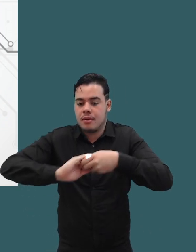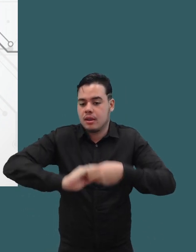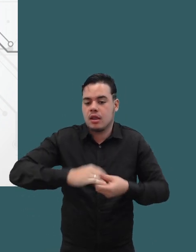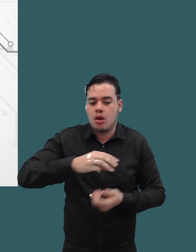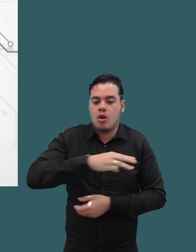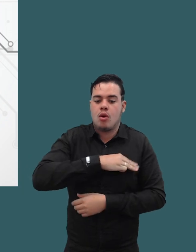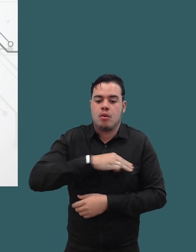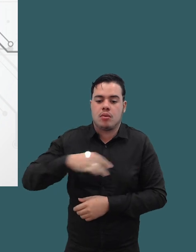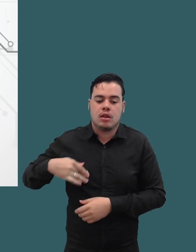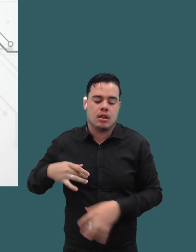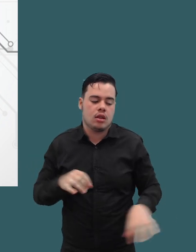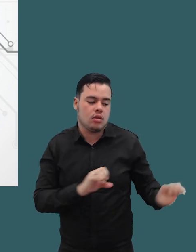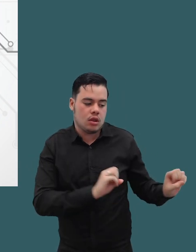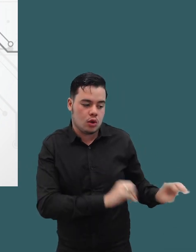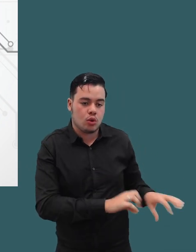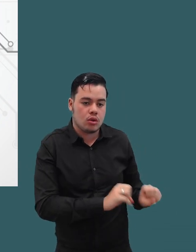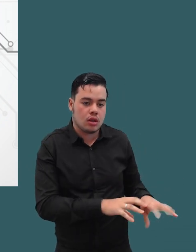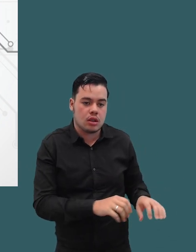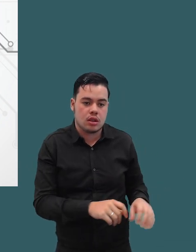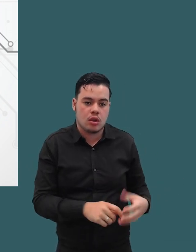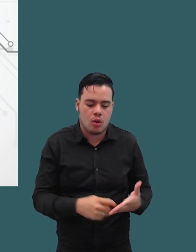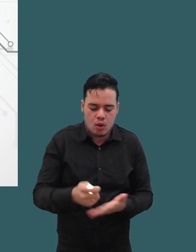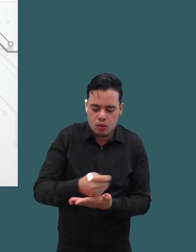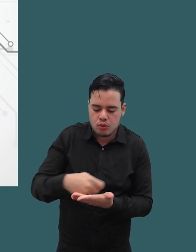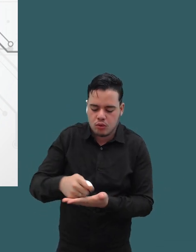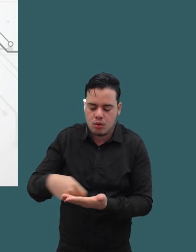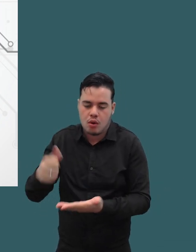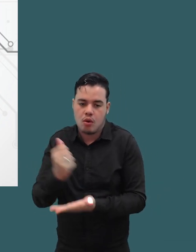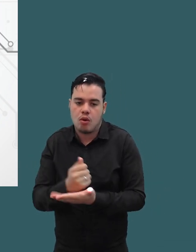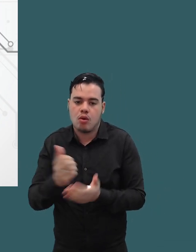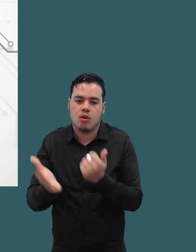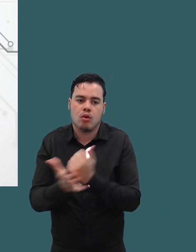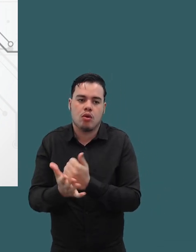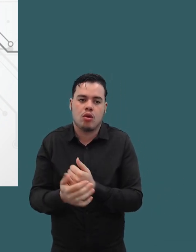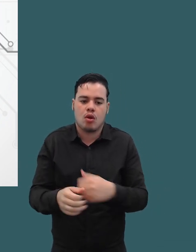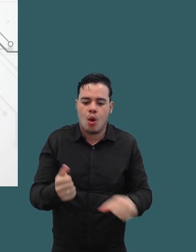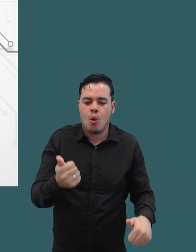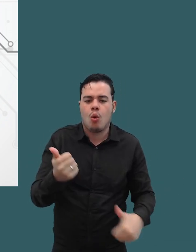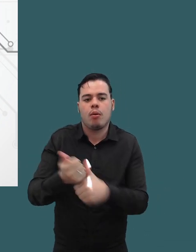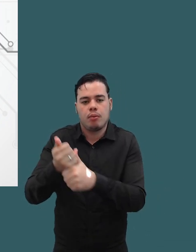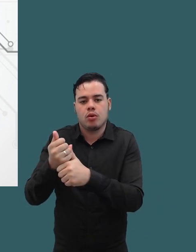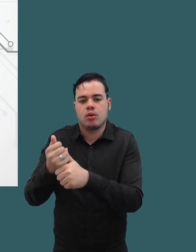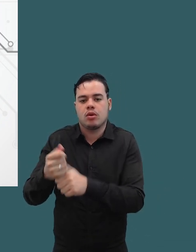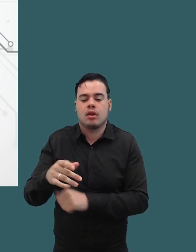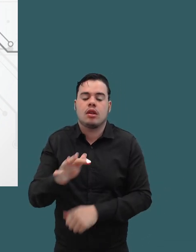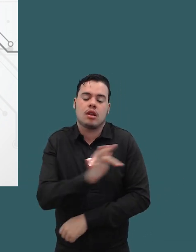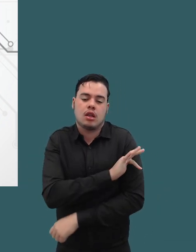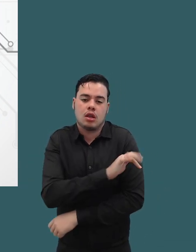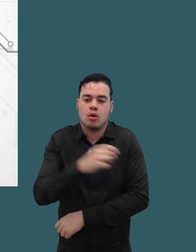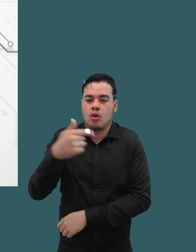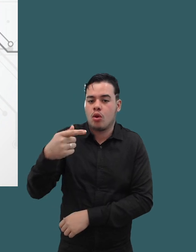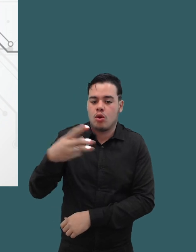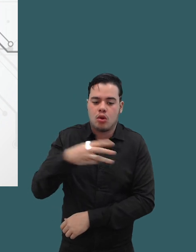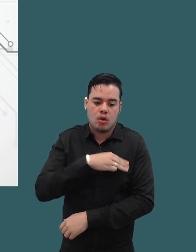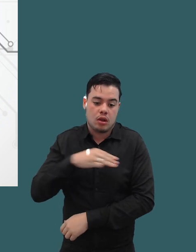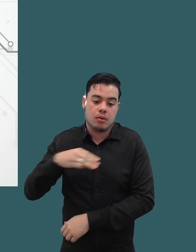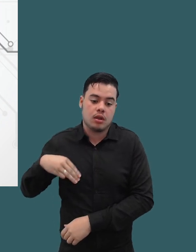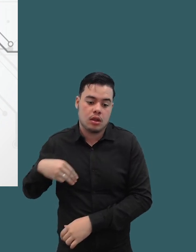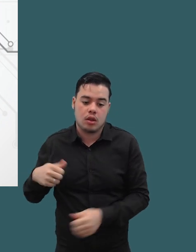estamos trabalhando com eles também para assinar um acordo de cooperação técnica, os dois ministérios, para